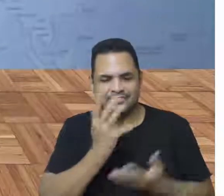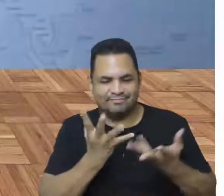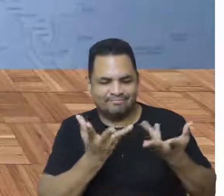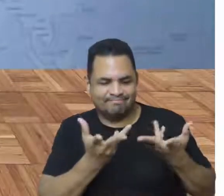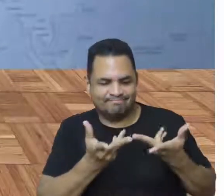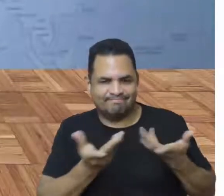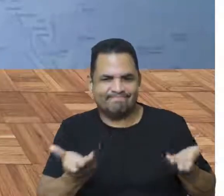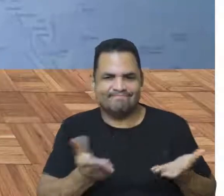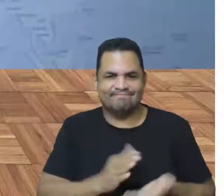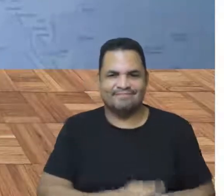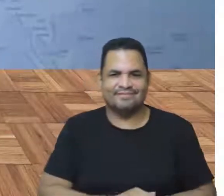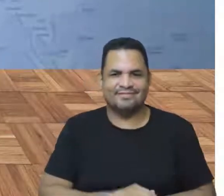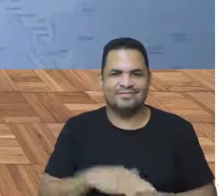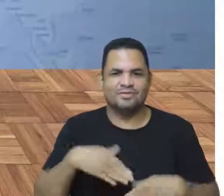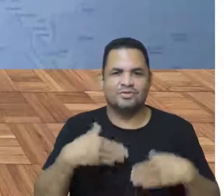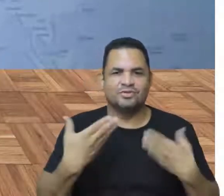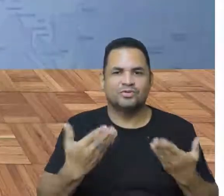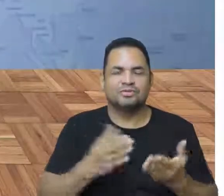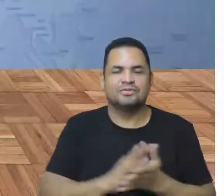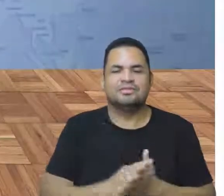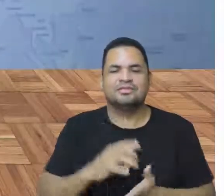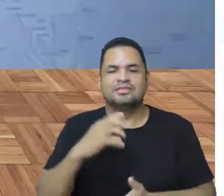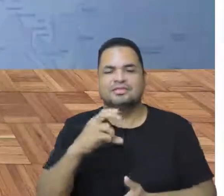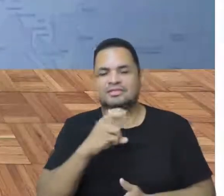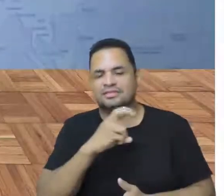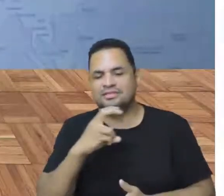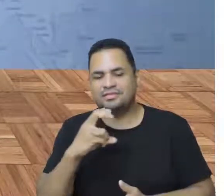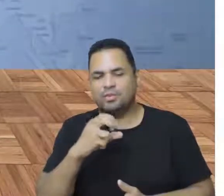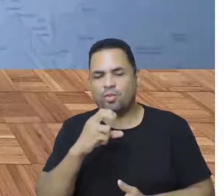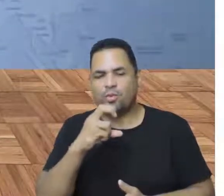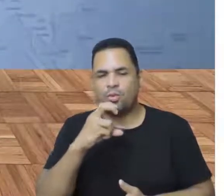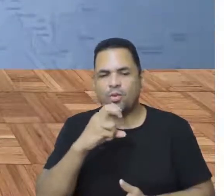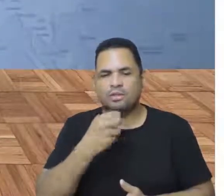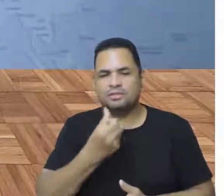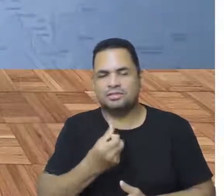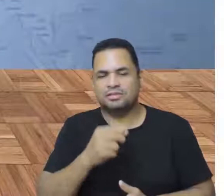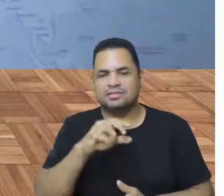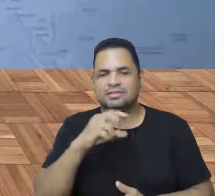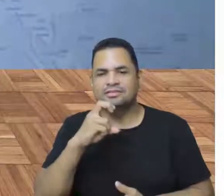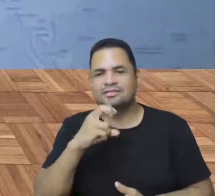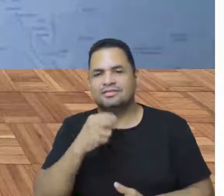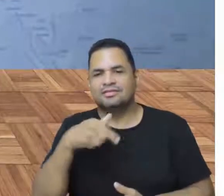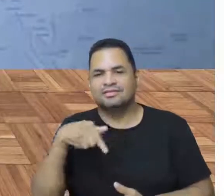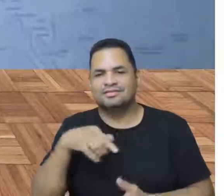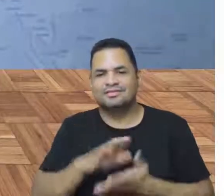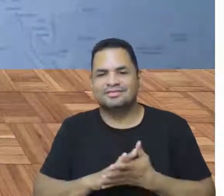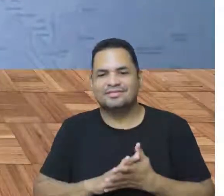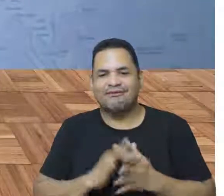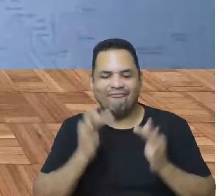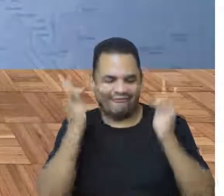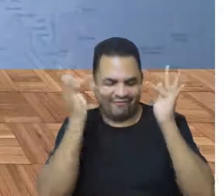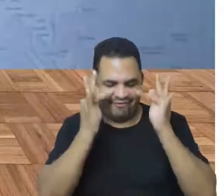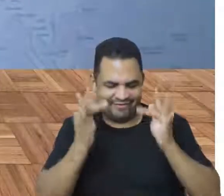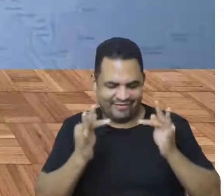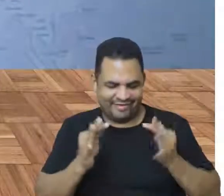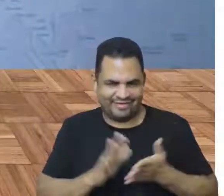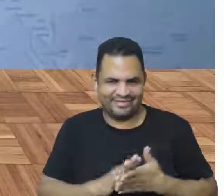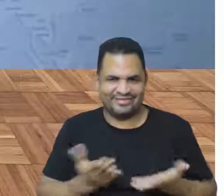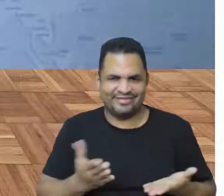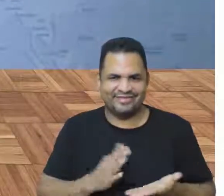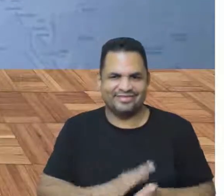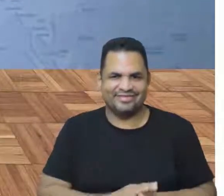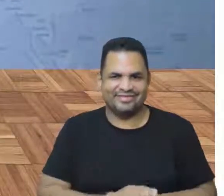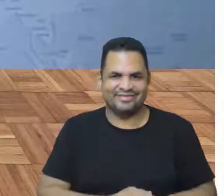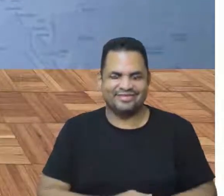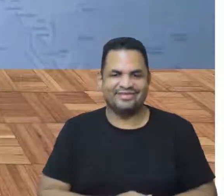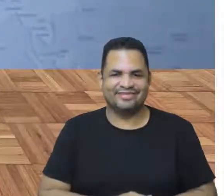Aí, quando você estiver com seus 56, 57, tá assim, feliz da vida como eu? Tô com 58, pô.